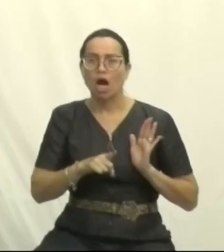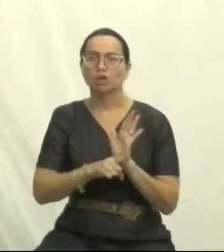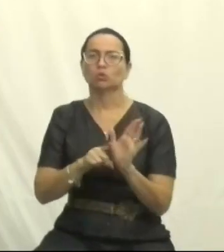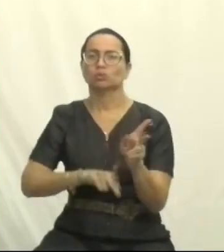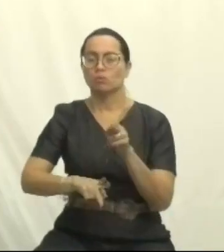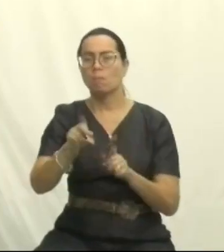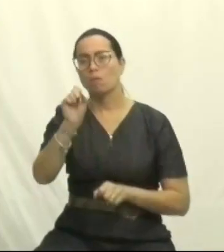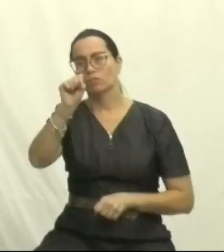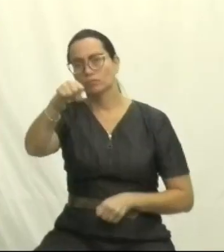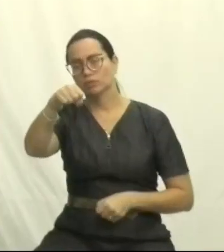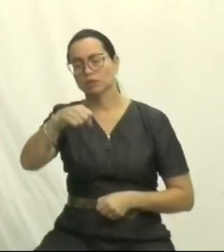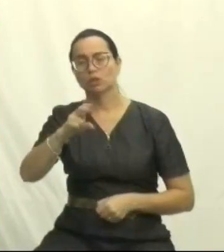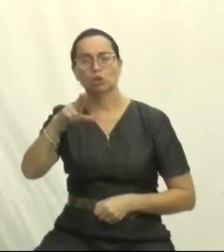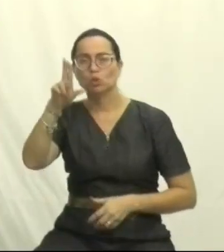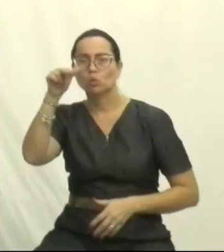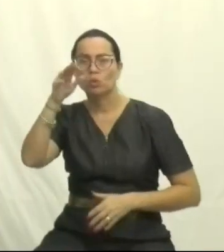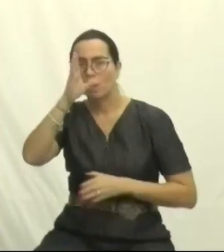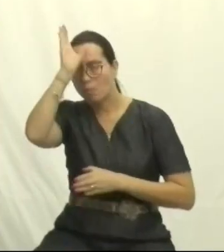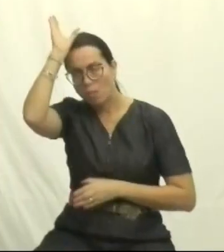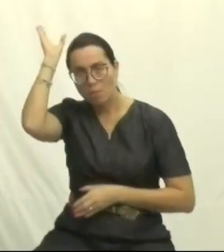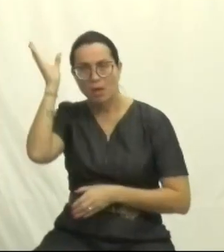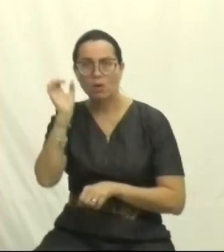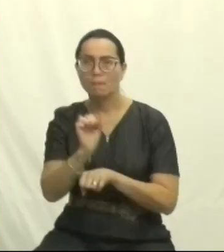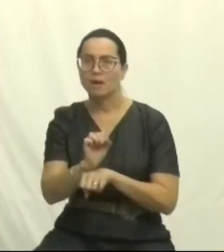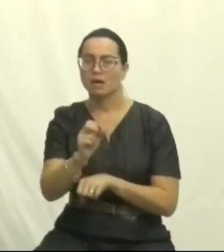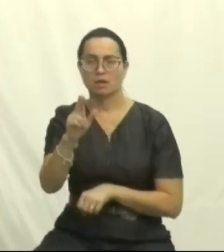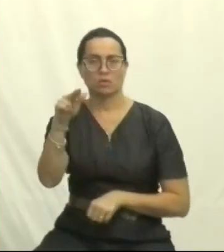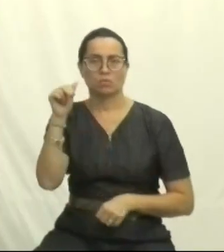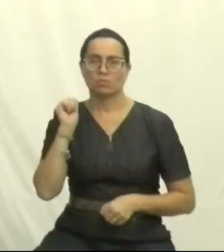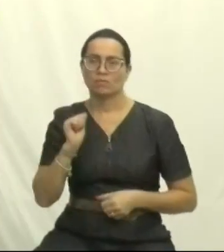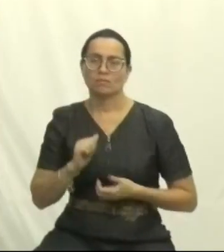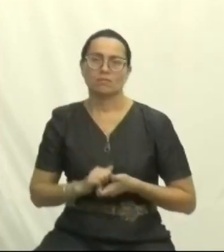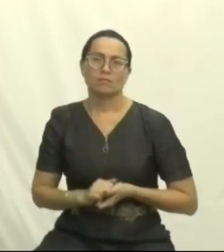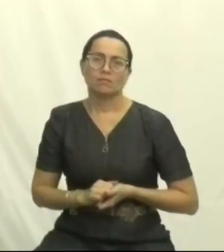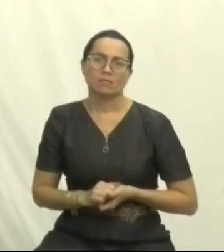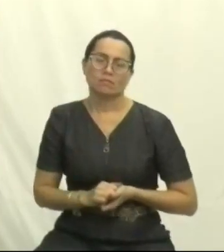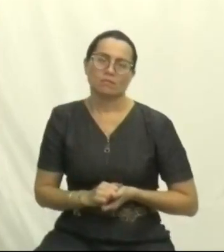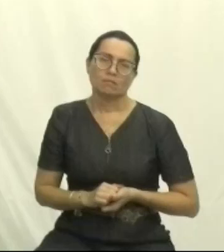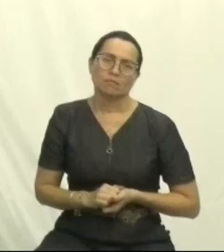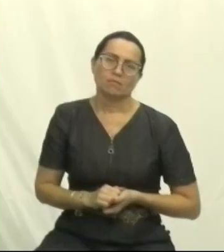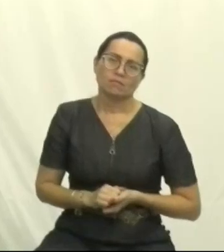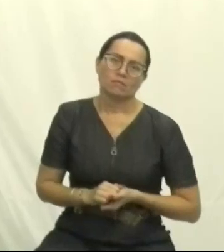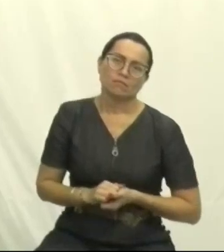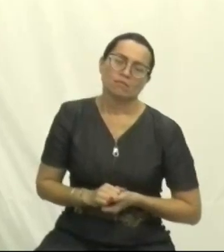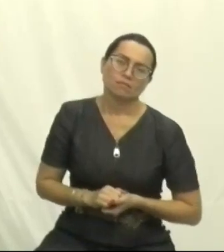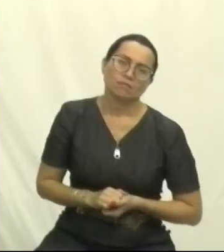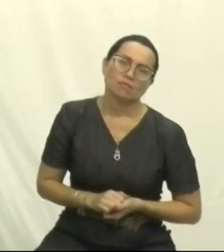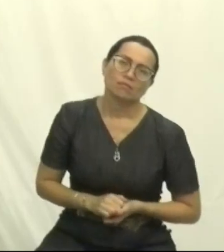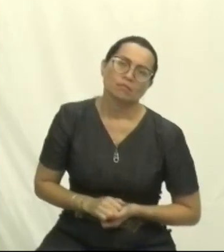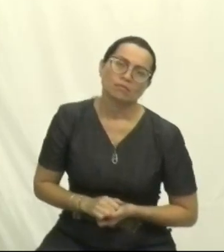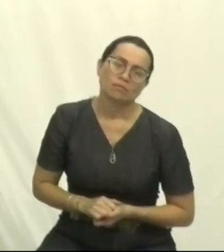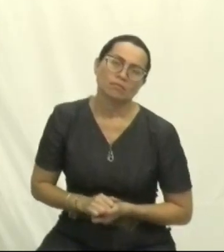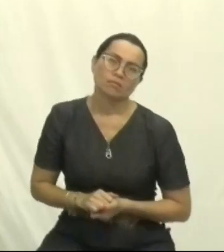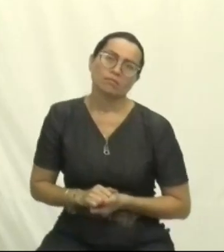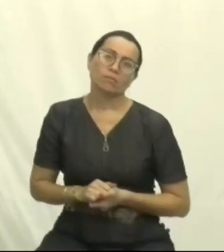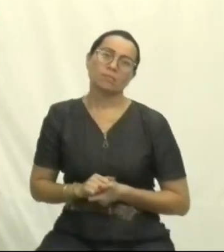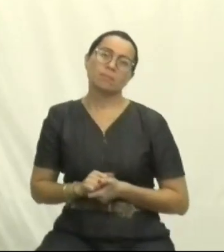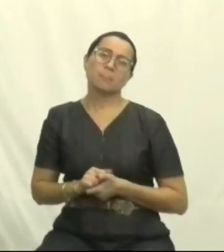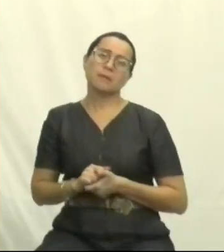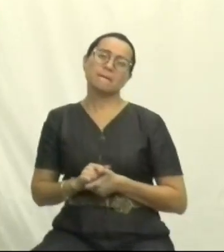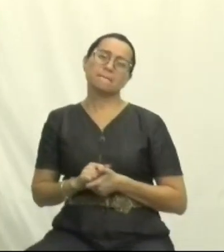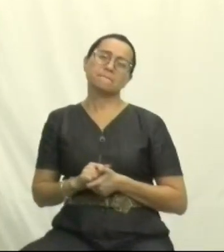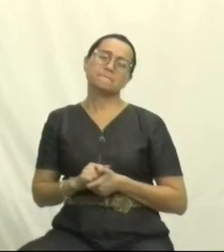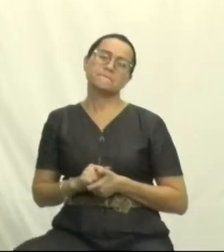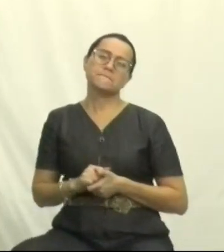Então, deixamos aí o nosso número, que às vezes as pessoas, quando dá a ocorrência, elas não conseguem lembrar, né? Mas